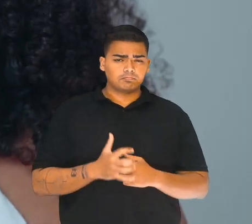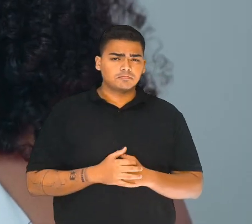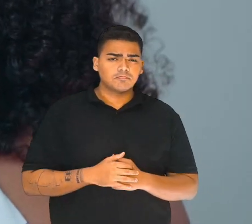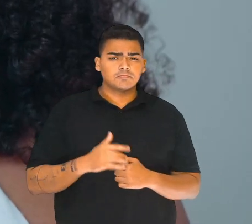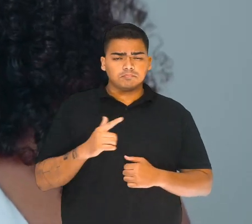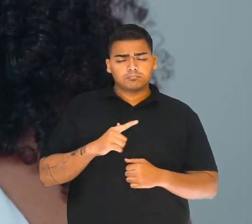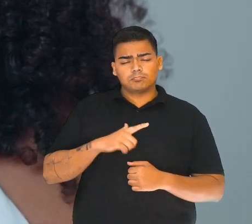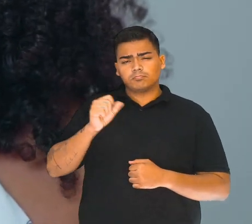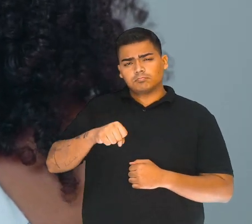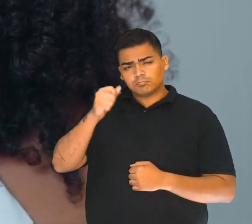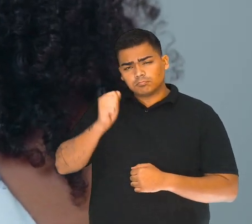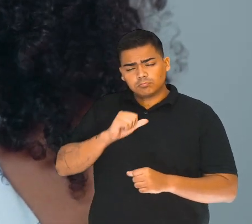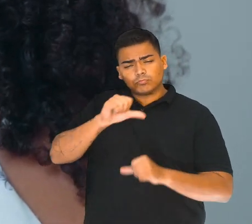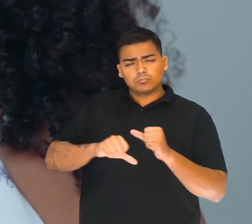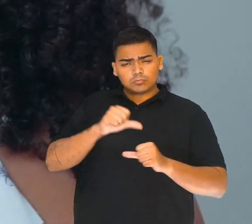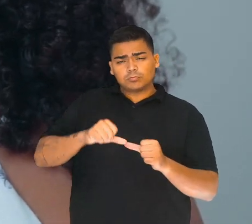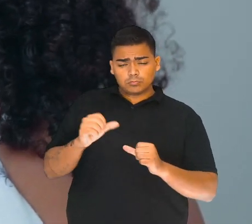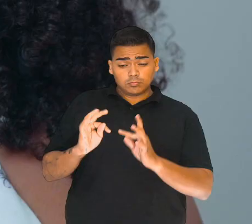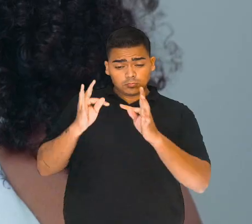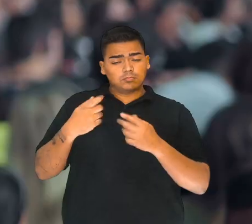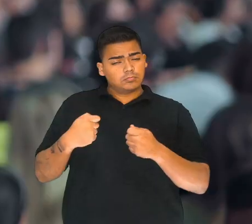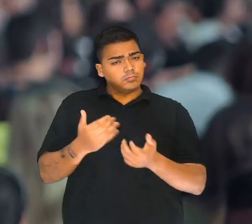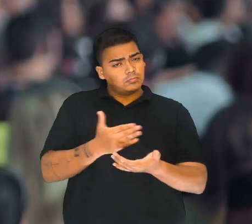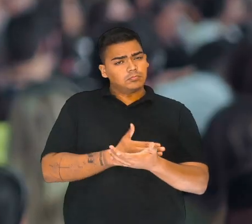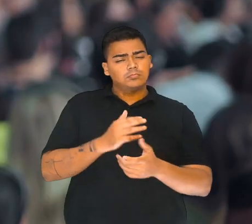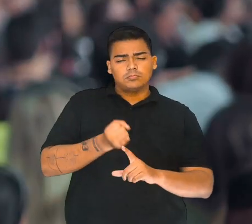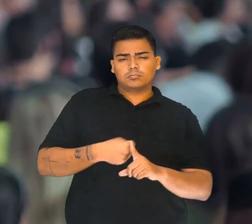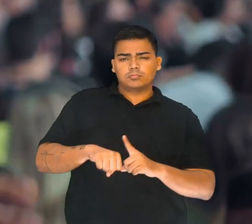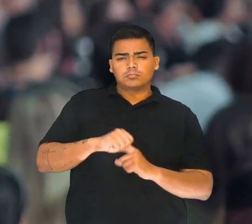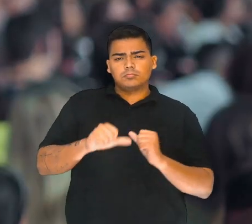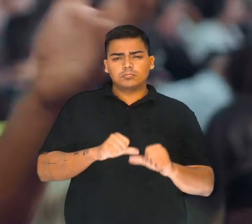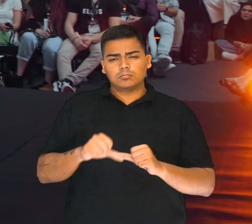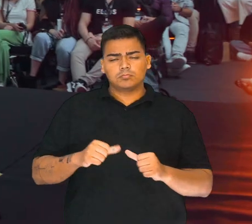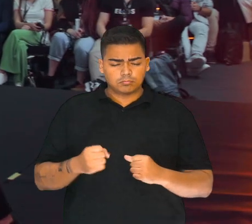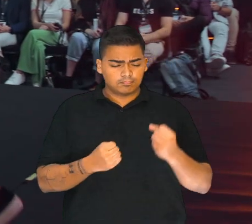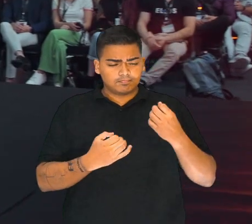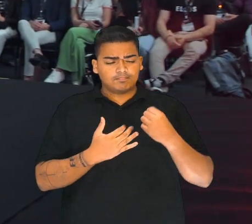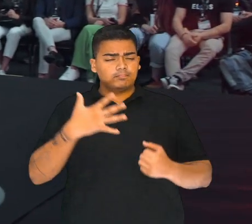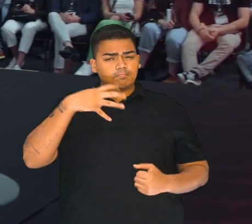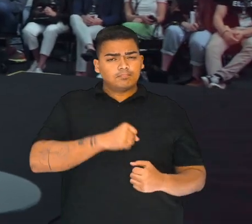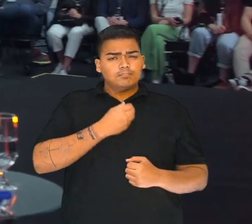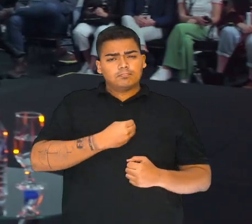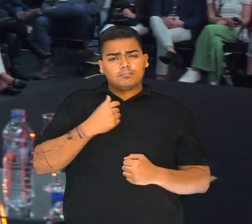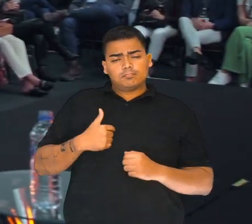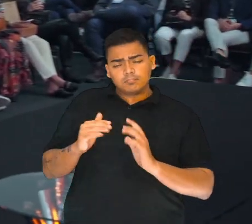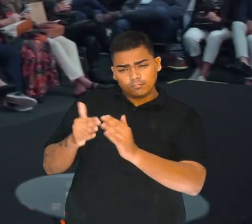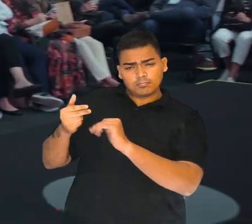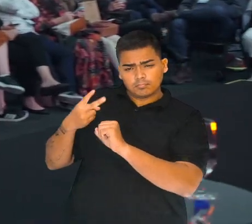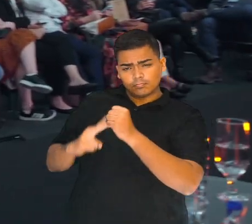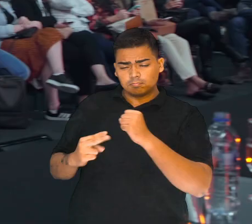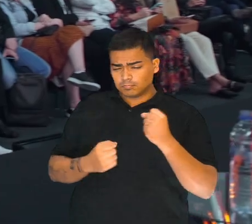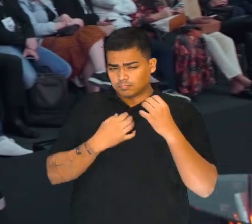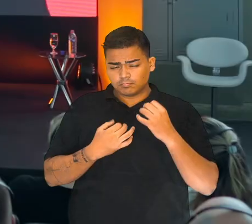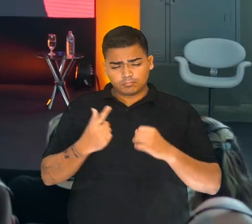acredita que a transformação digital, de fato, é a transformação social. A educação salvou minha vida, ela não mudou, ela salvou, né? Eu saí de uma favela super violenta e fui